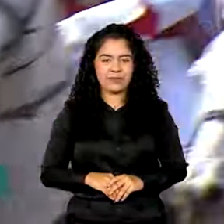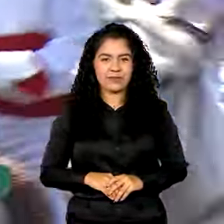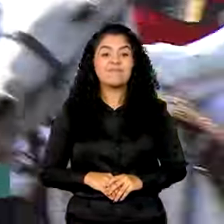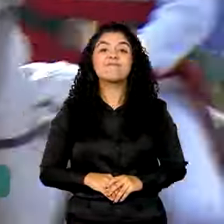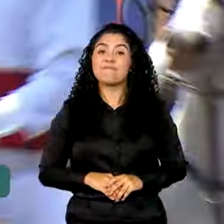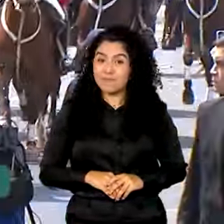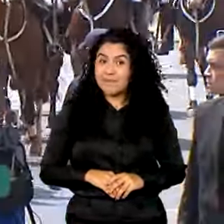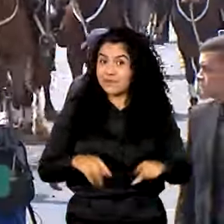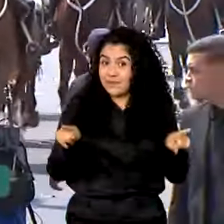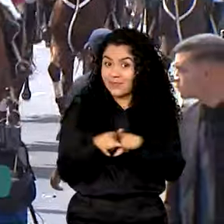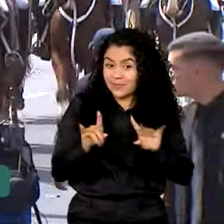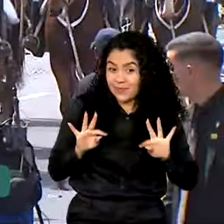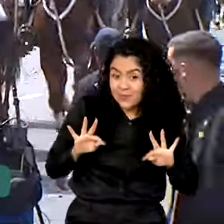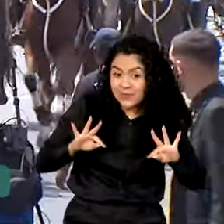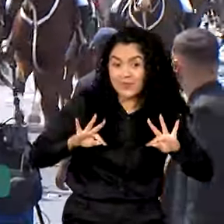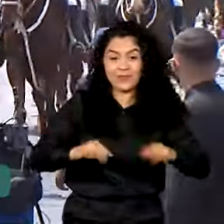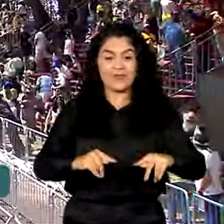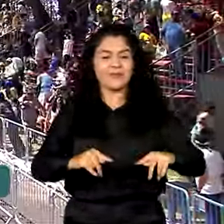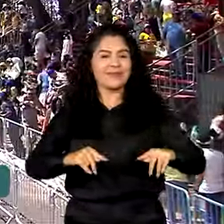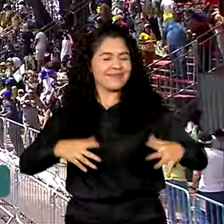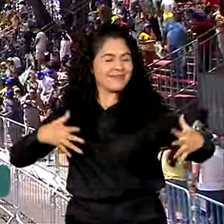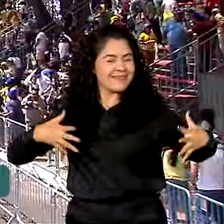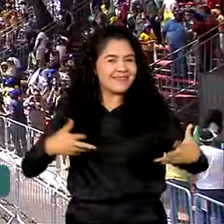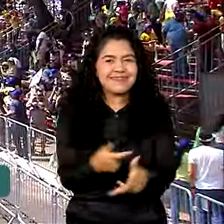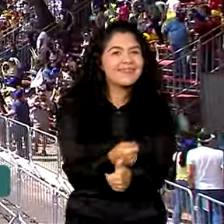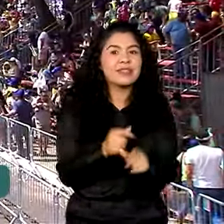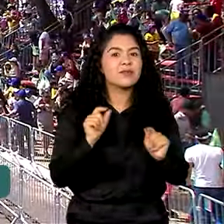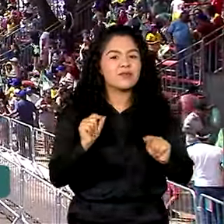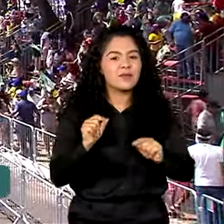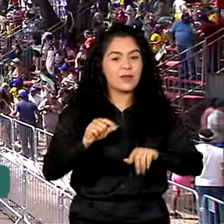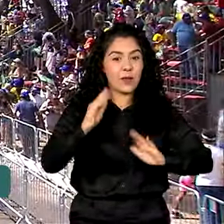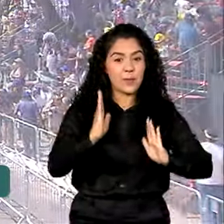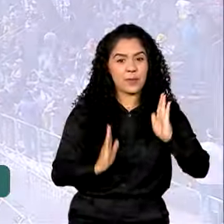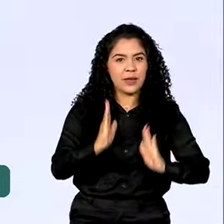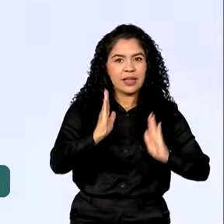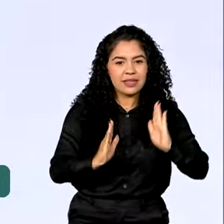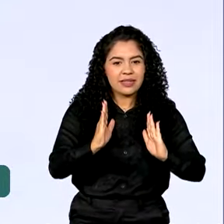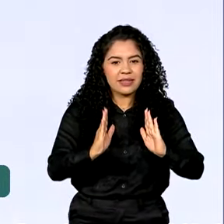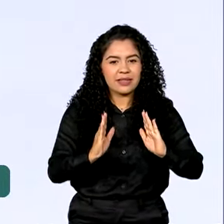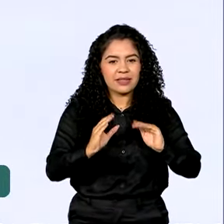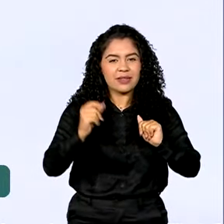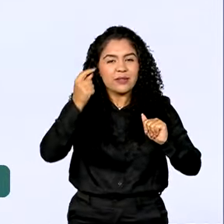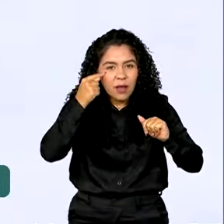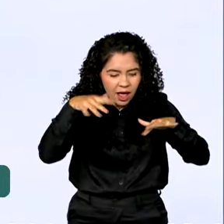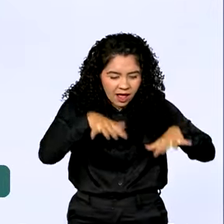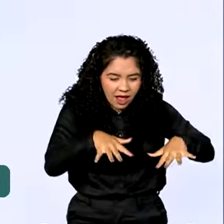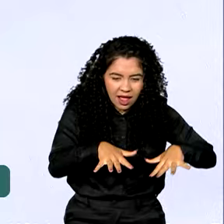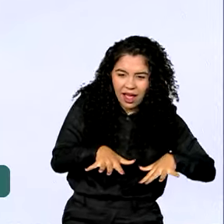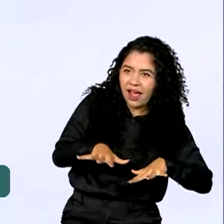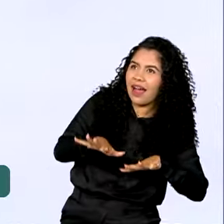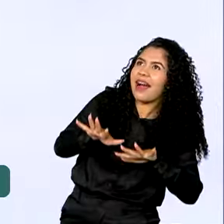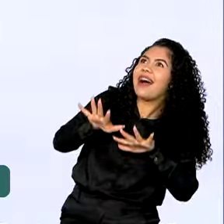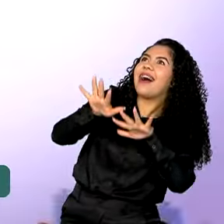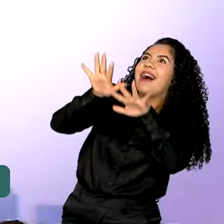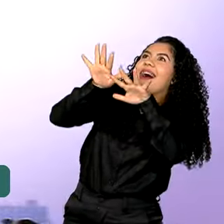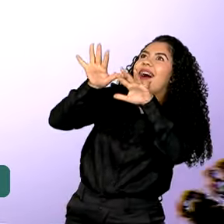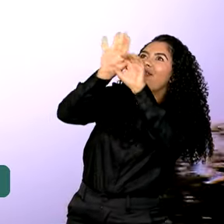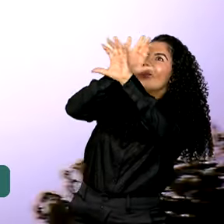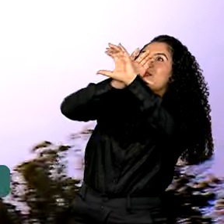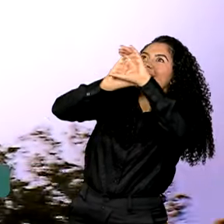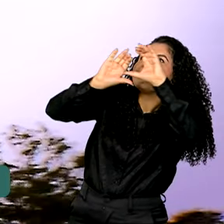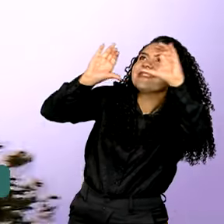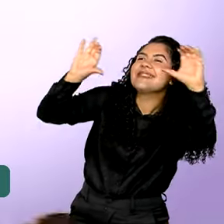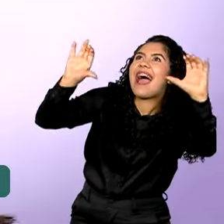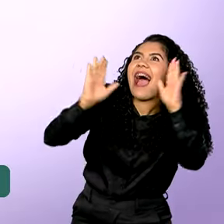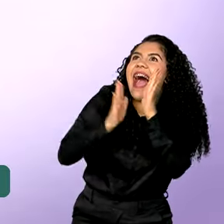E para encerrar com chave de ouro, hora de tirar a atenção da avenida e olhar para o céu. O